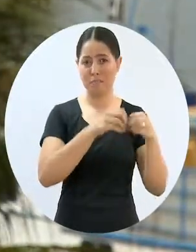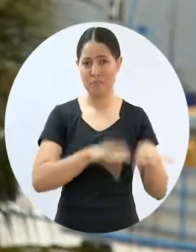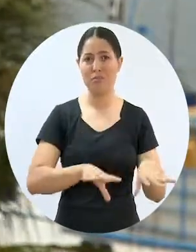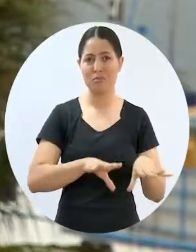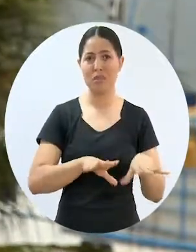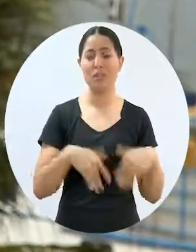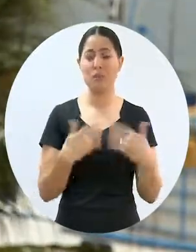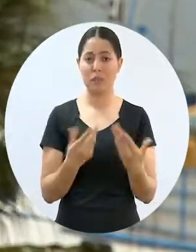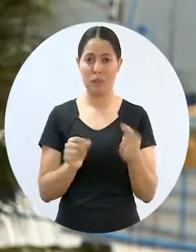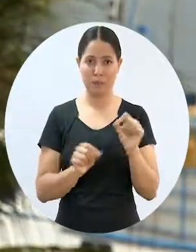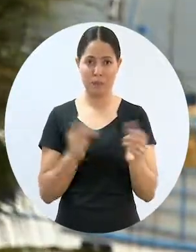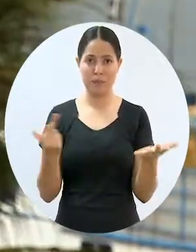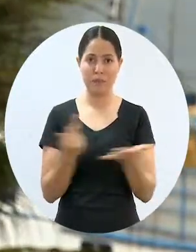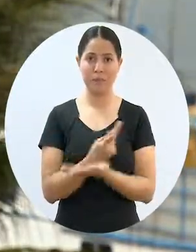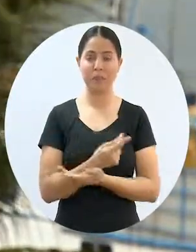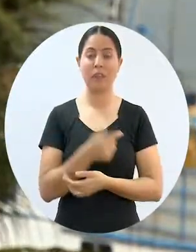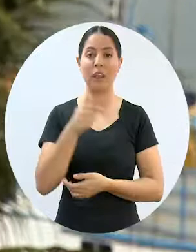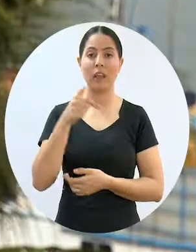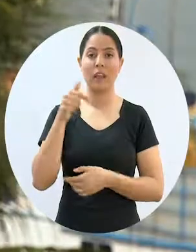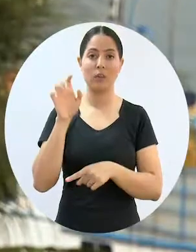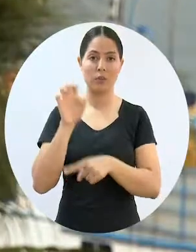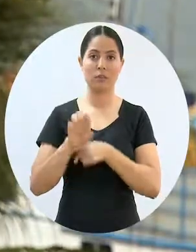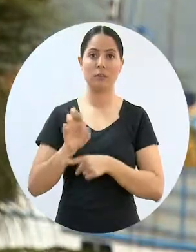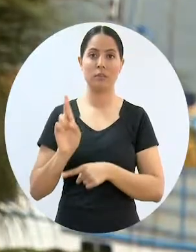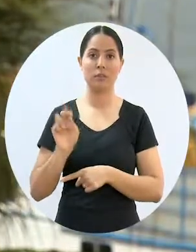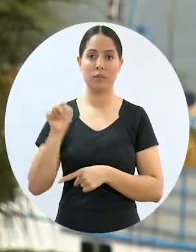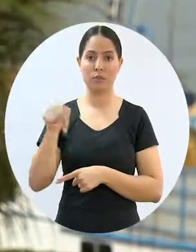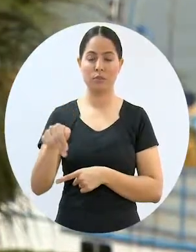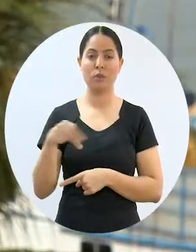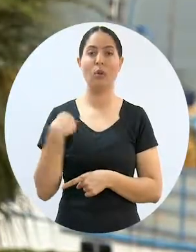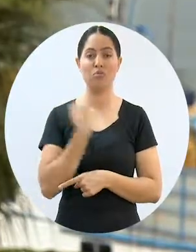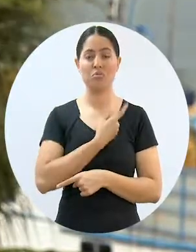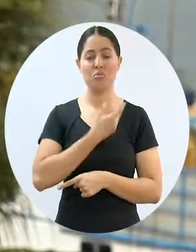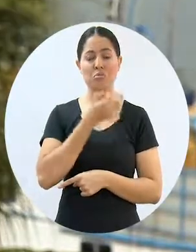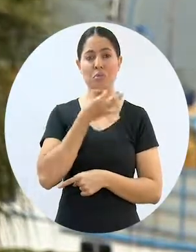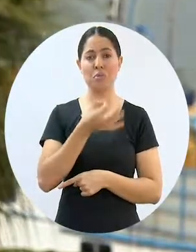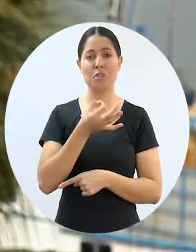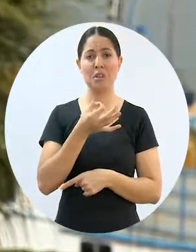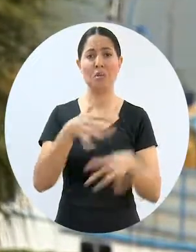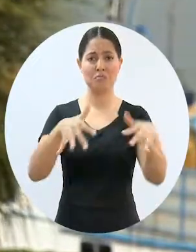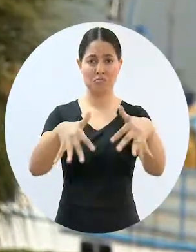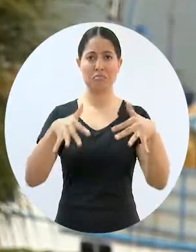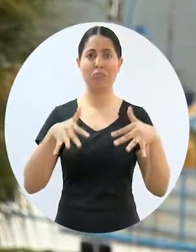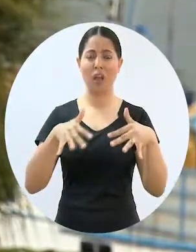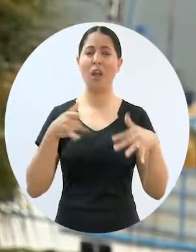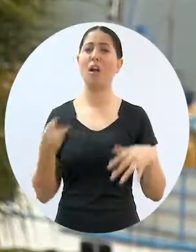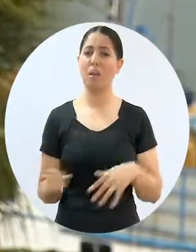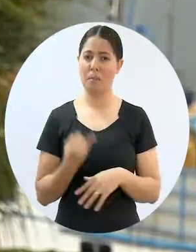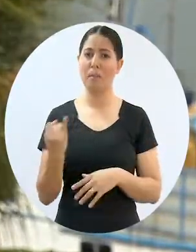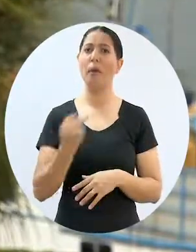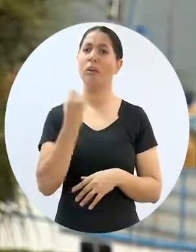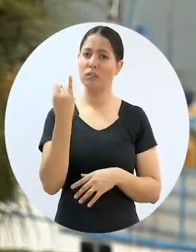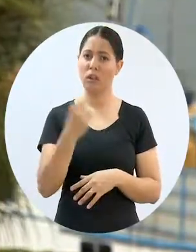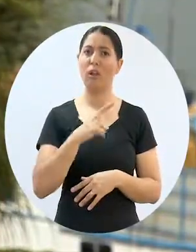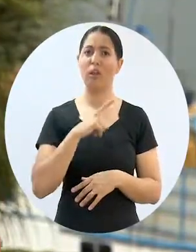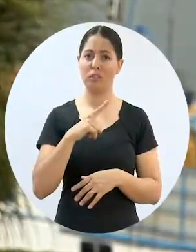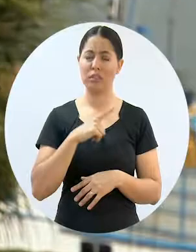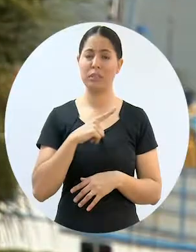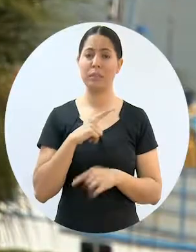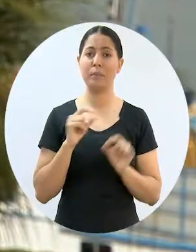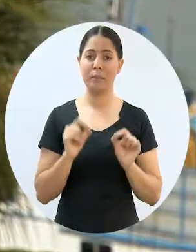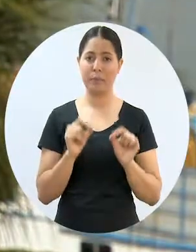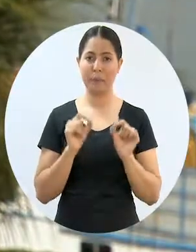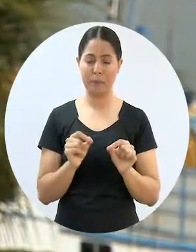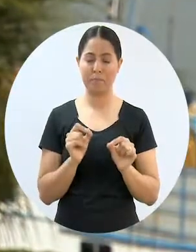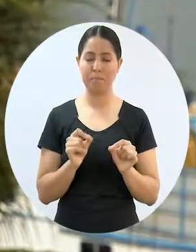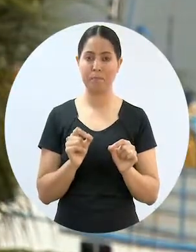consequências, certo? Então, no Rio Grande do Norte, a audiência, a nosso sentir, ela foi bastante proveitosa porque